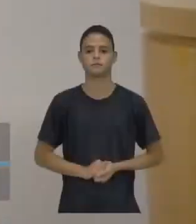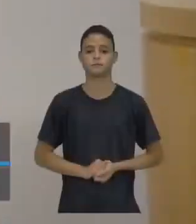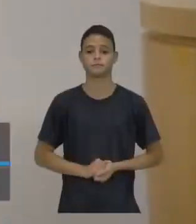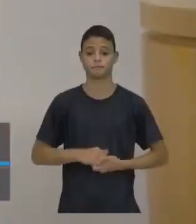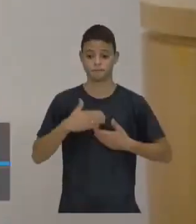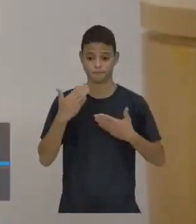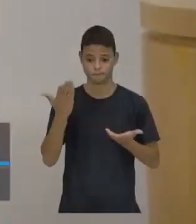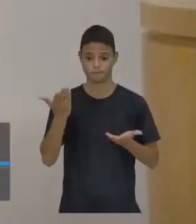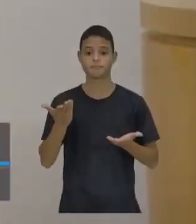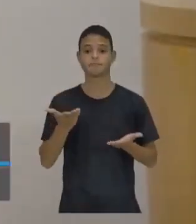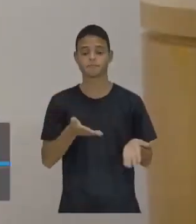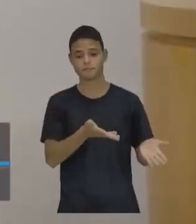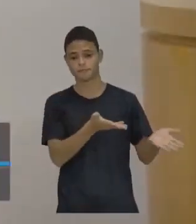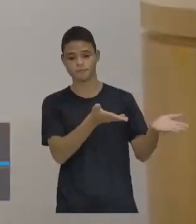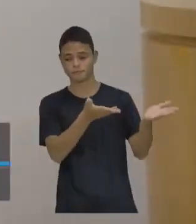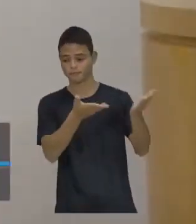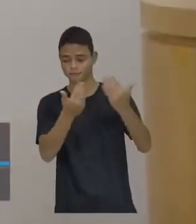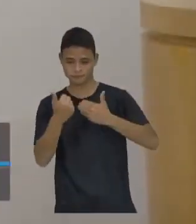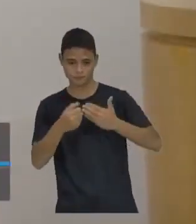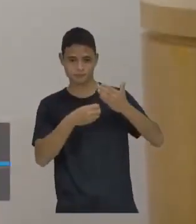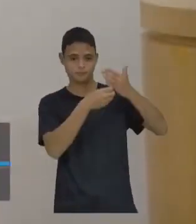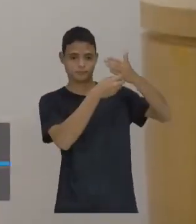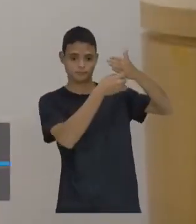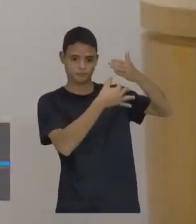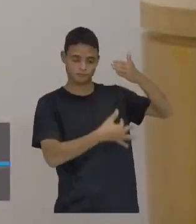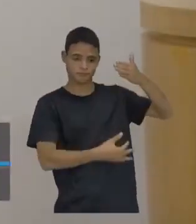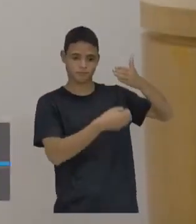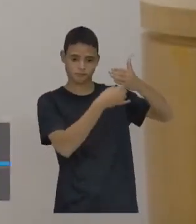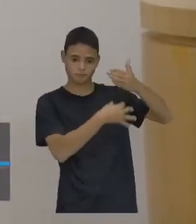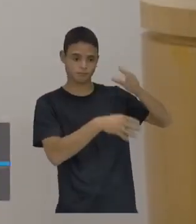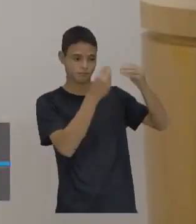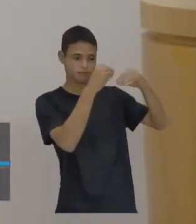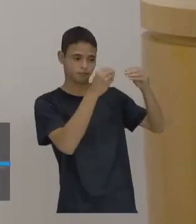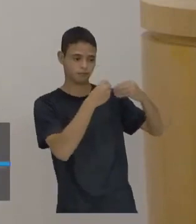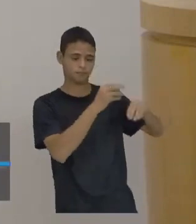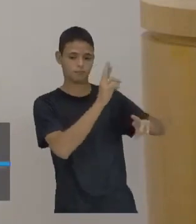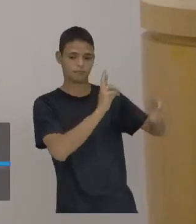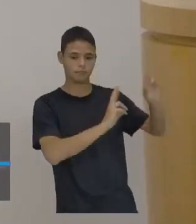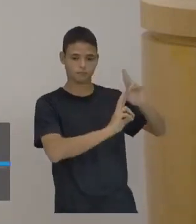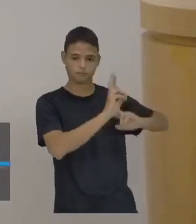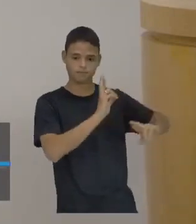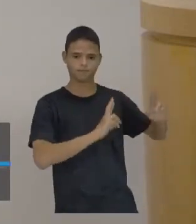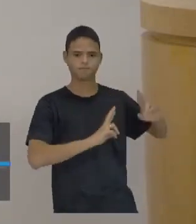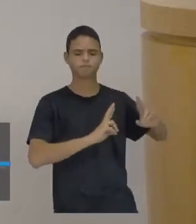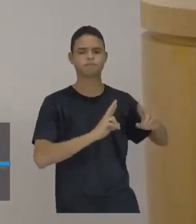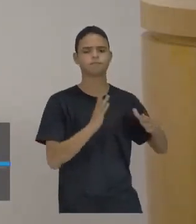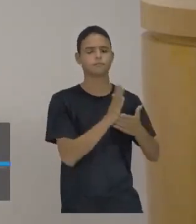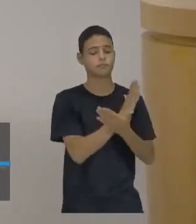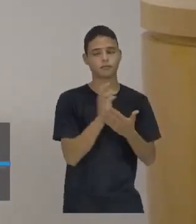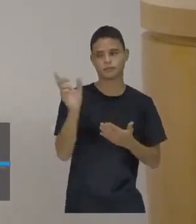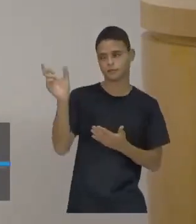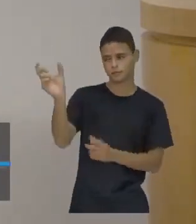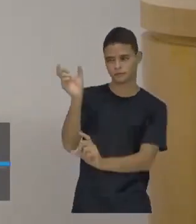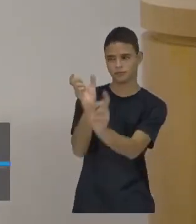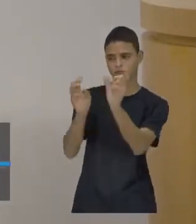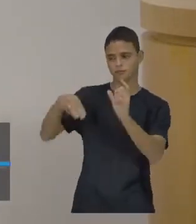Então vamos lá, participação, aqueles estão mandando resposta, né? Então todas as palavrinhas ali que o professor Mauro citou pra gente,